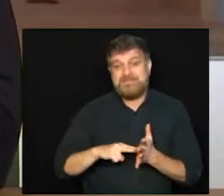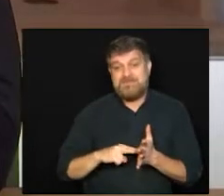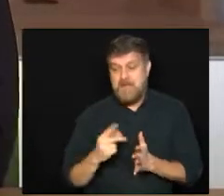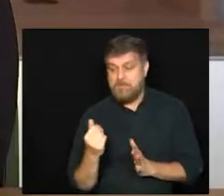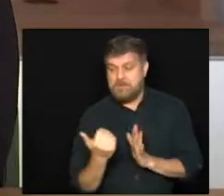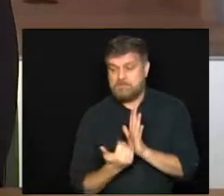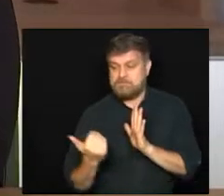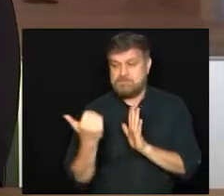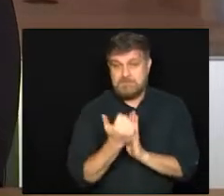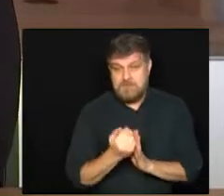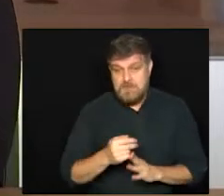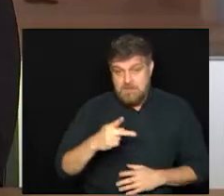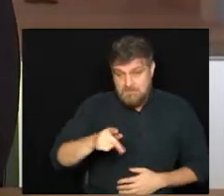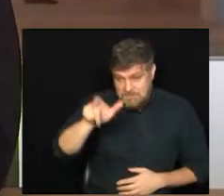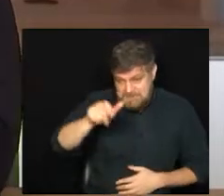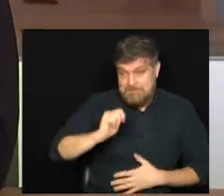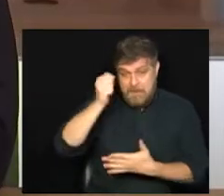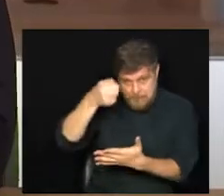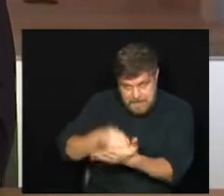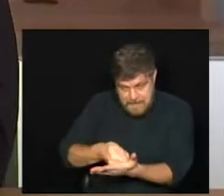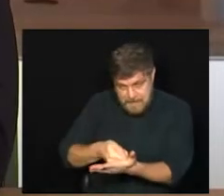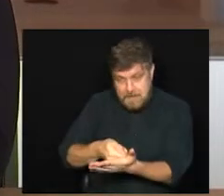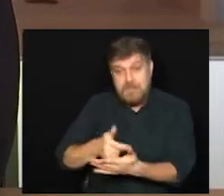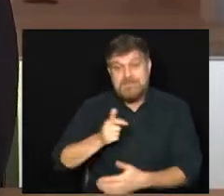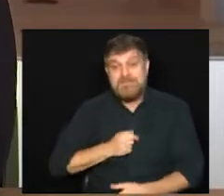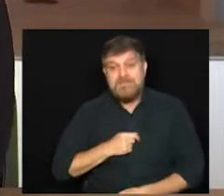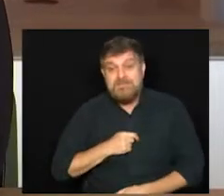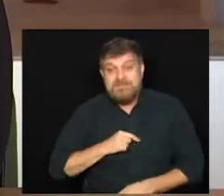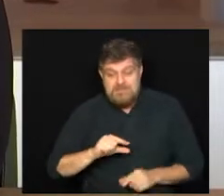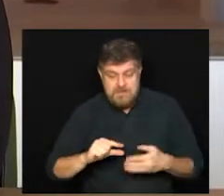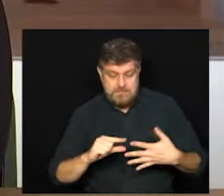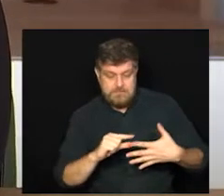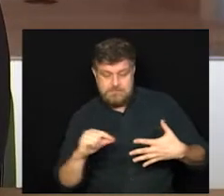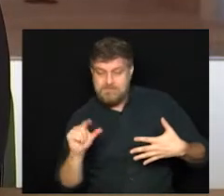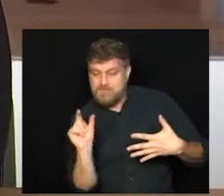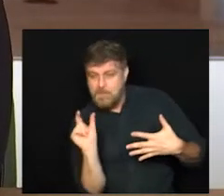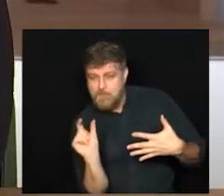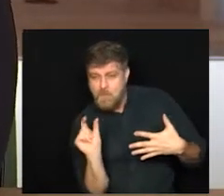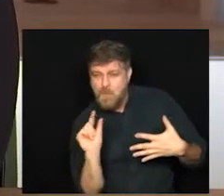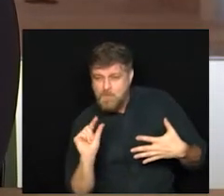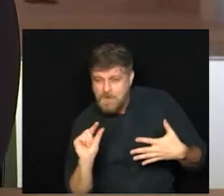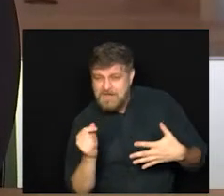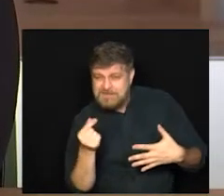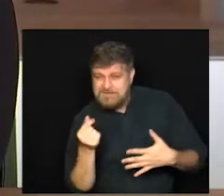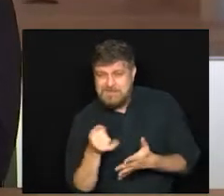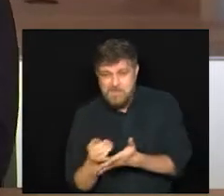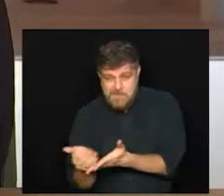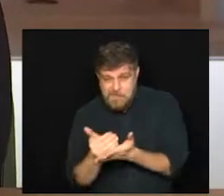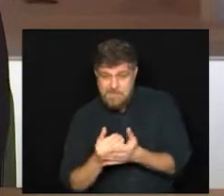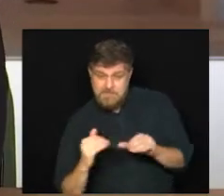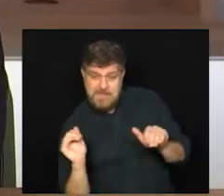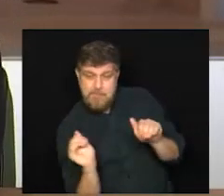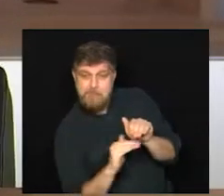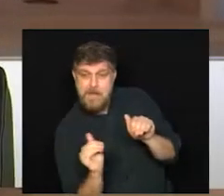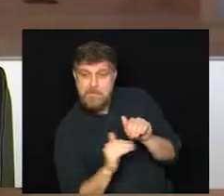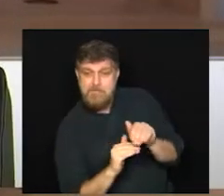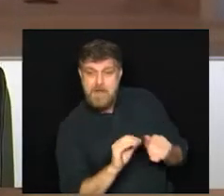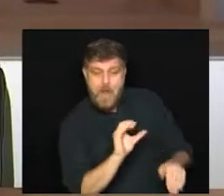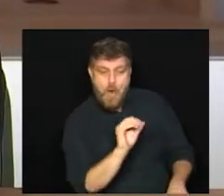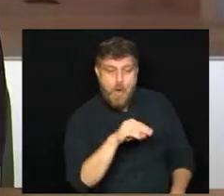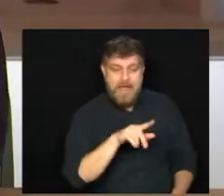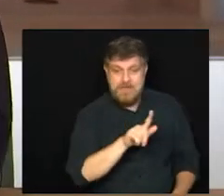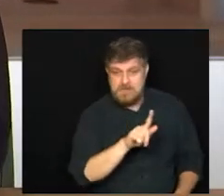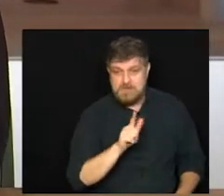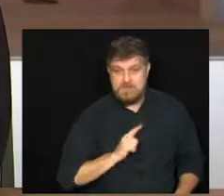é uma parte do seu imposto que você vai destinar para as ONGs, né? Na declaração só é